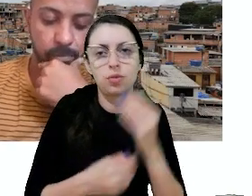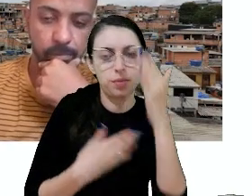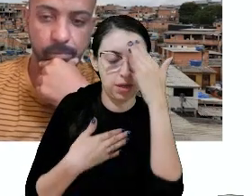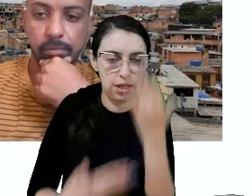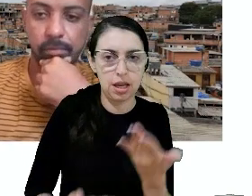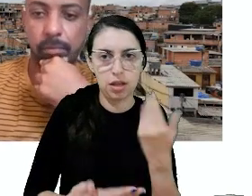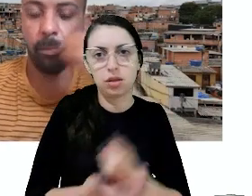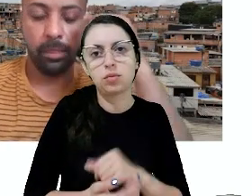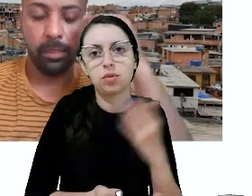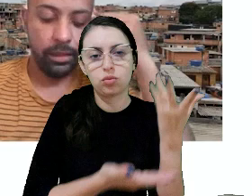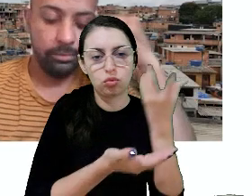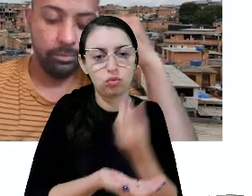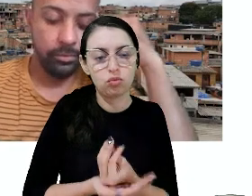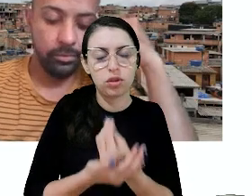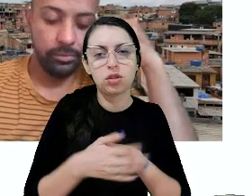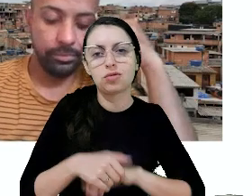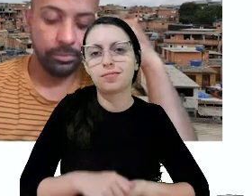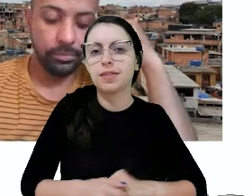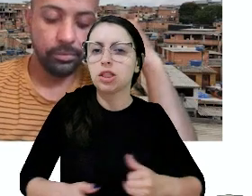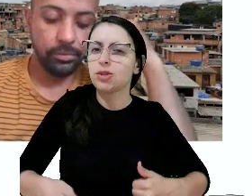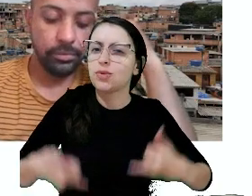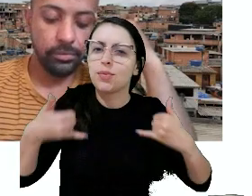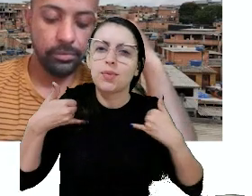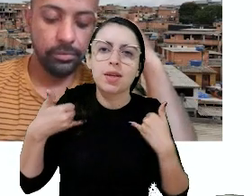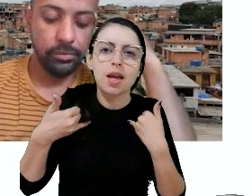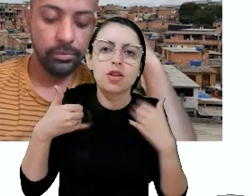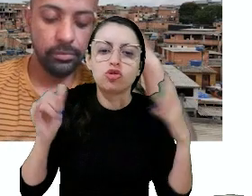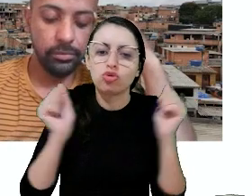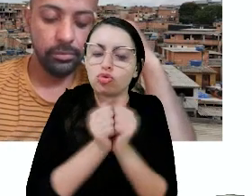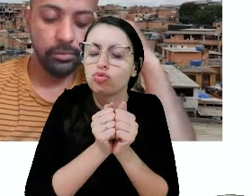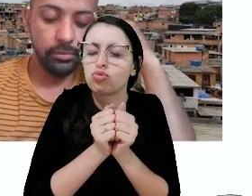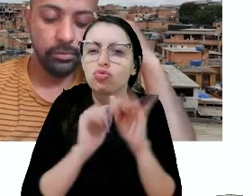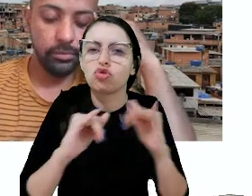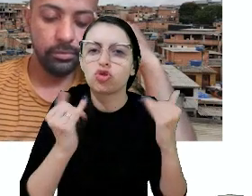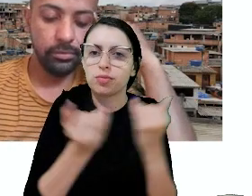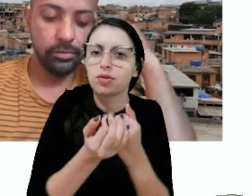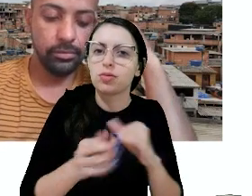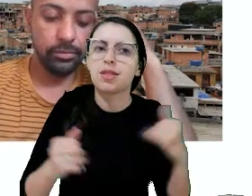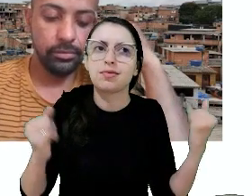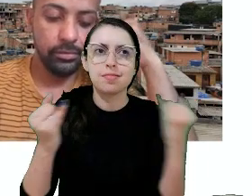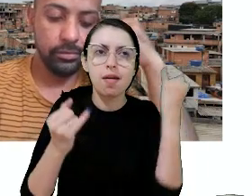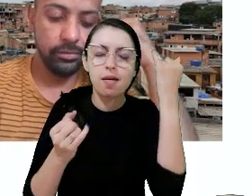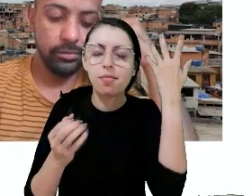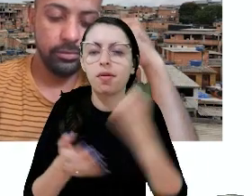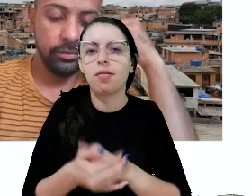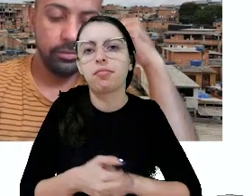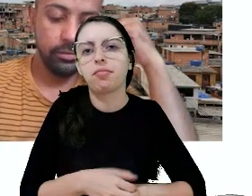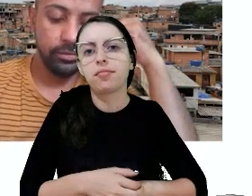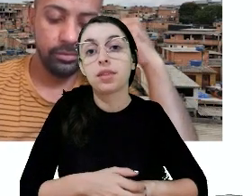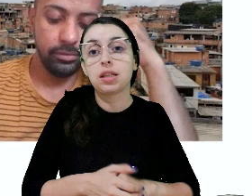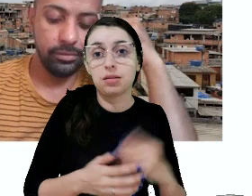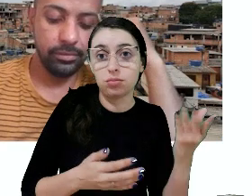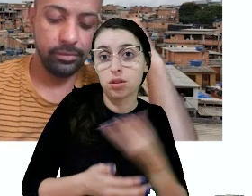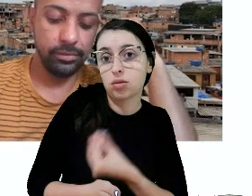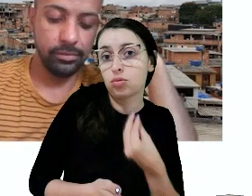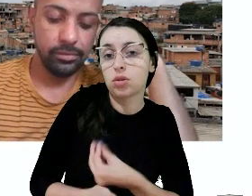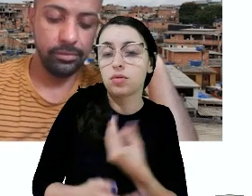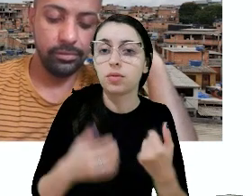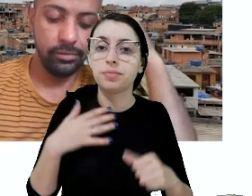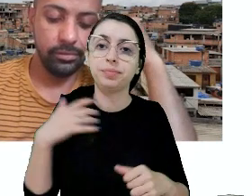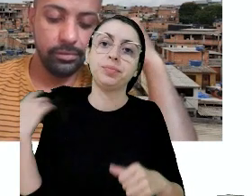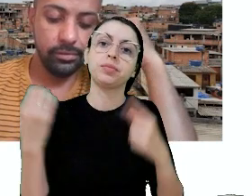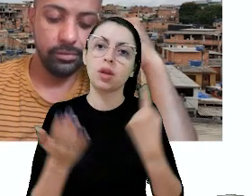Muito obrigada pelo convite. Estou muito honrada de ladear pessoas incríveis como os presentes aqui hoje.